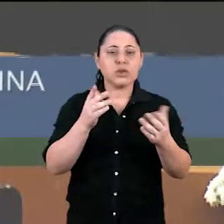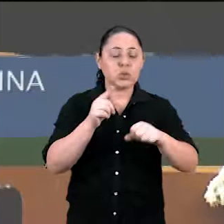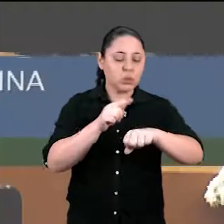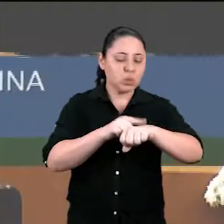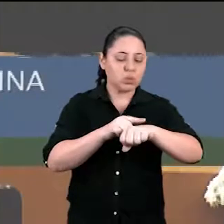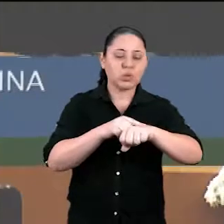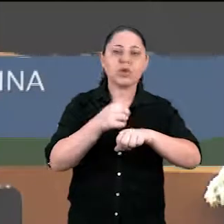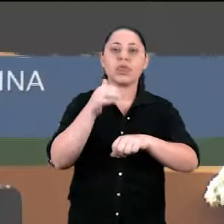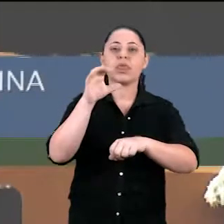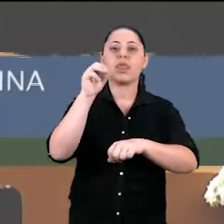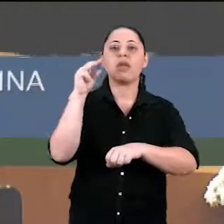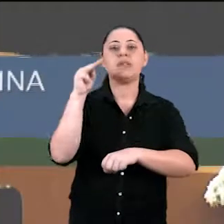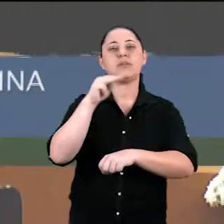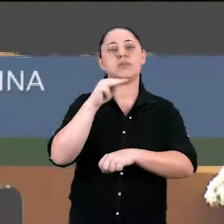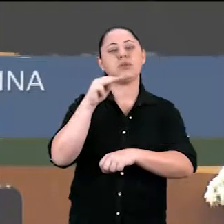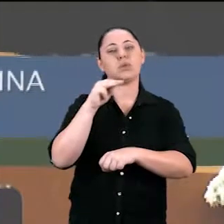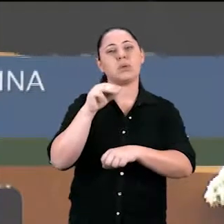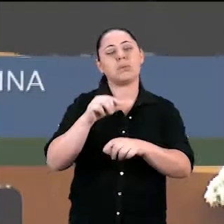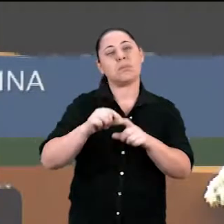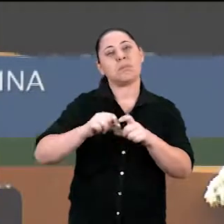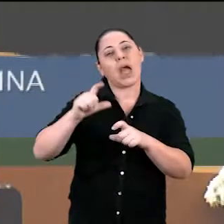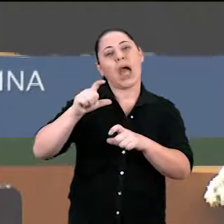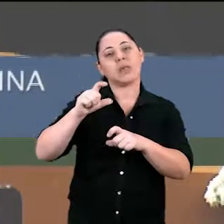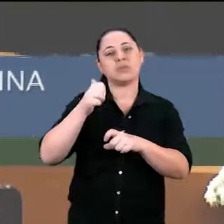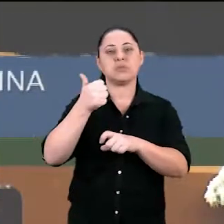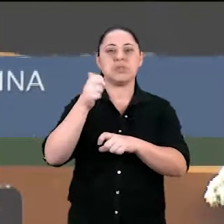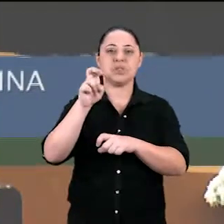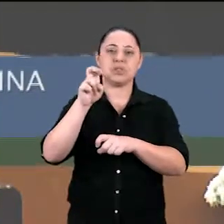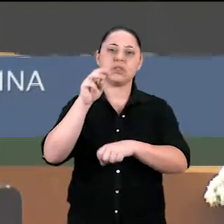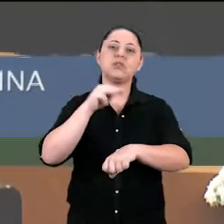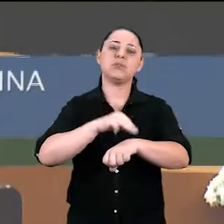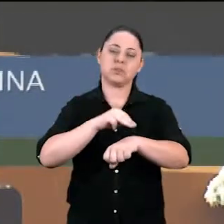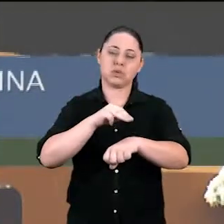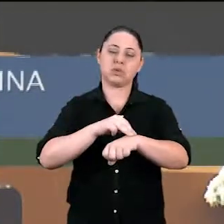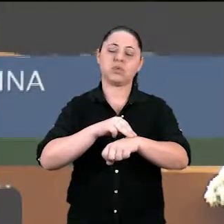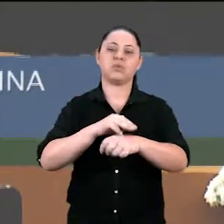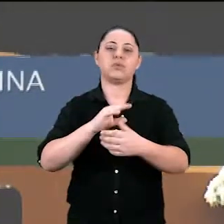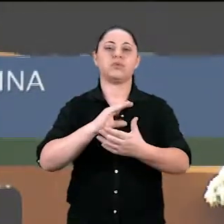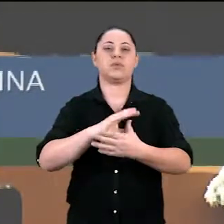a um tempo de 10 ou, no máximo, 15 minutos.